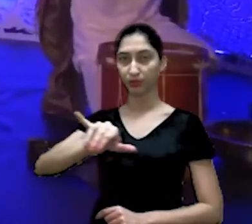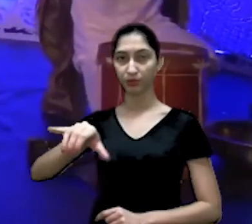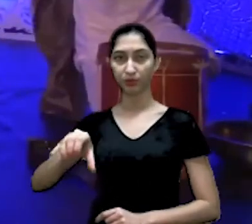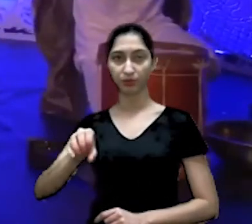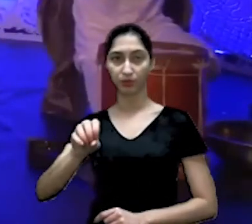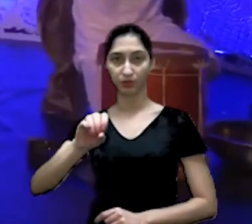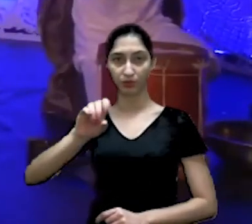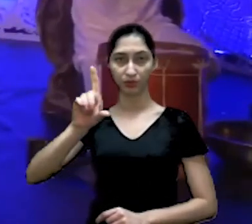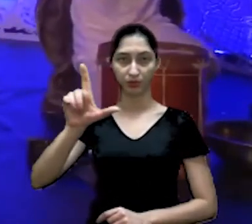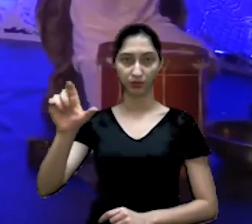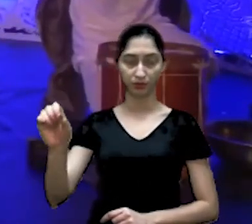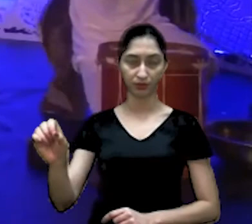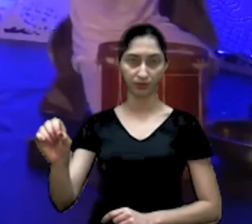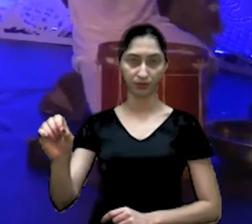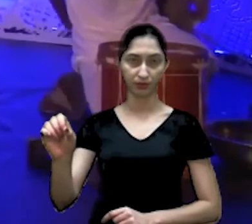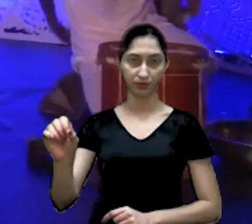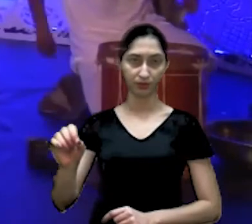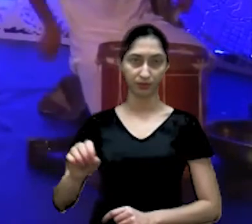Cabinda,